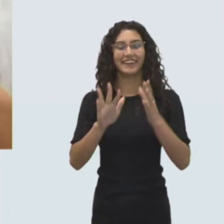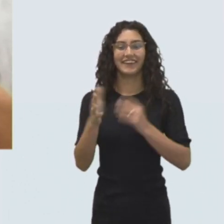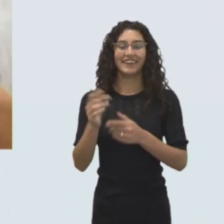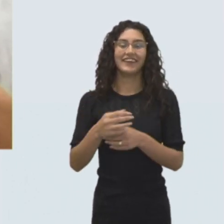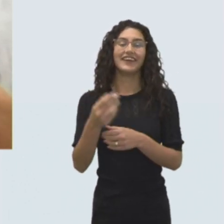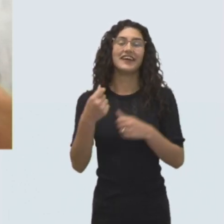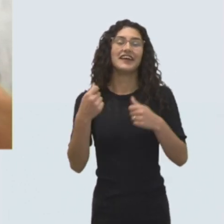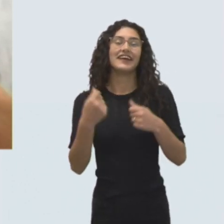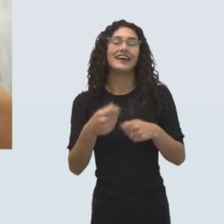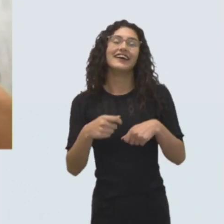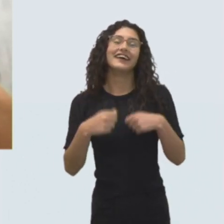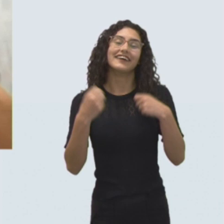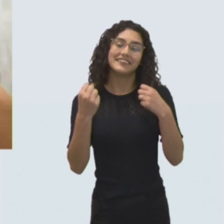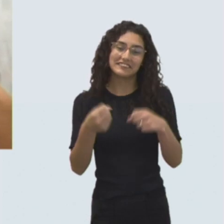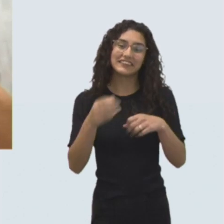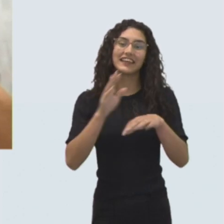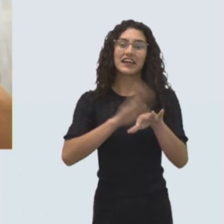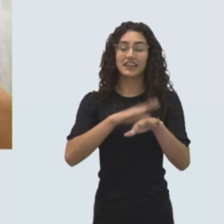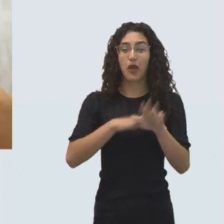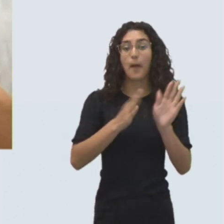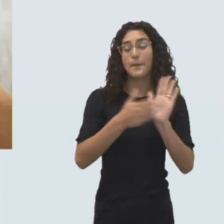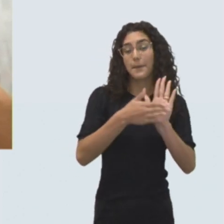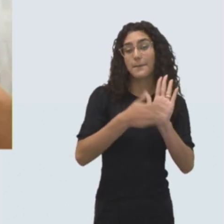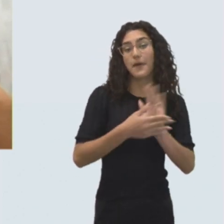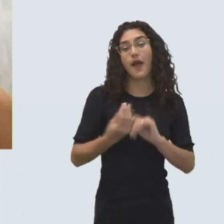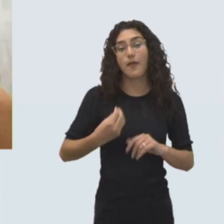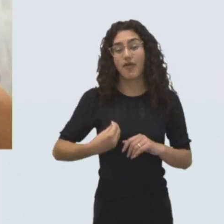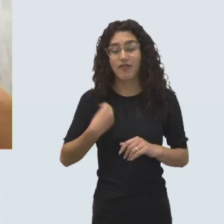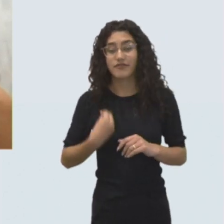se propor a viver a vida